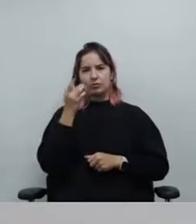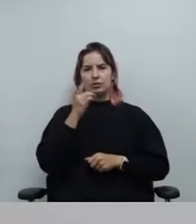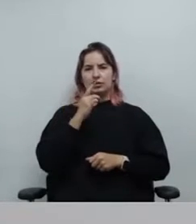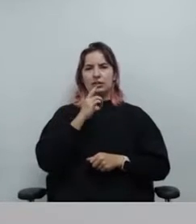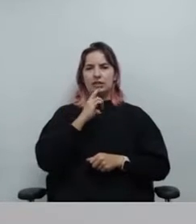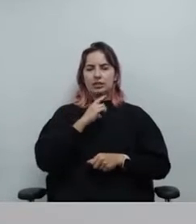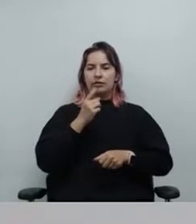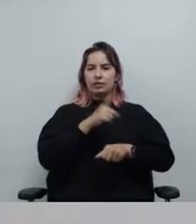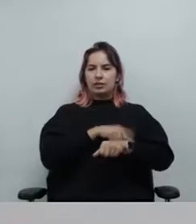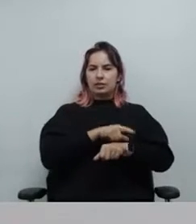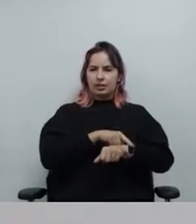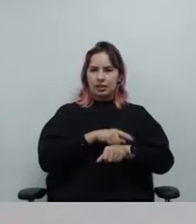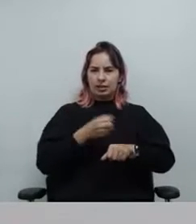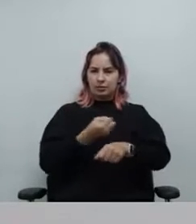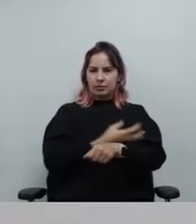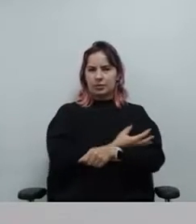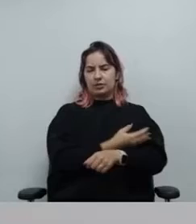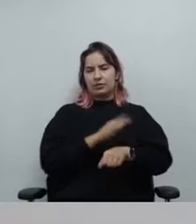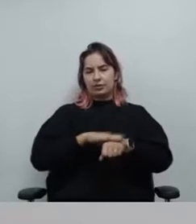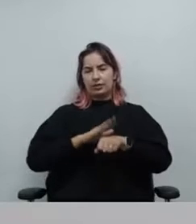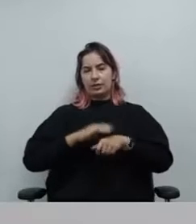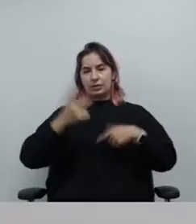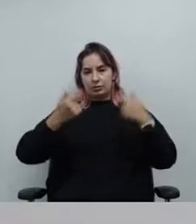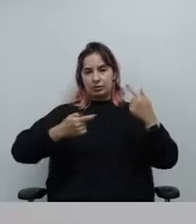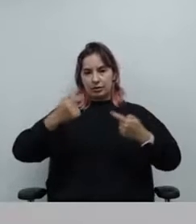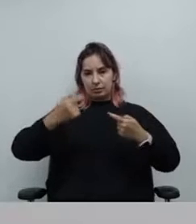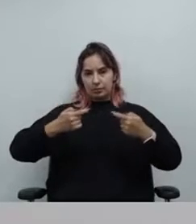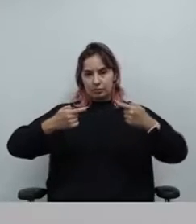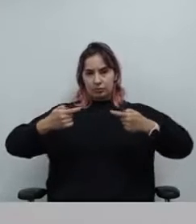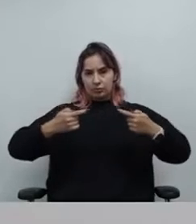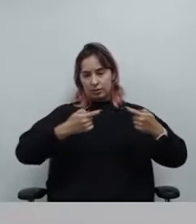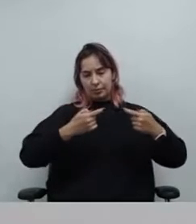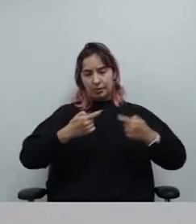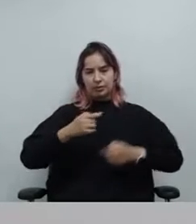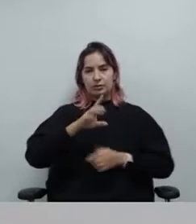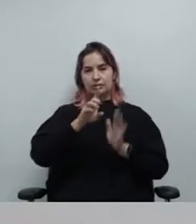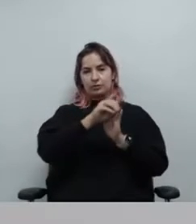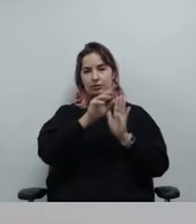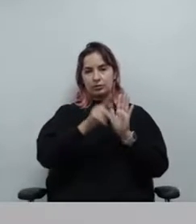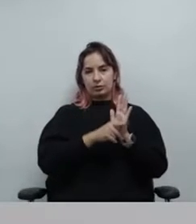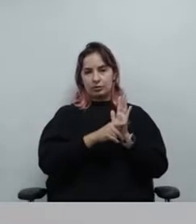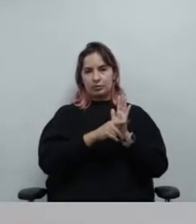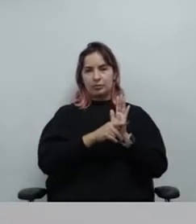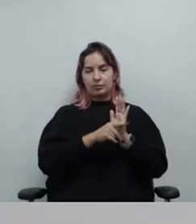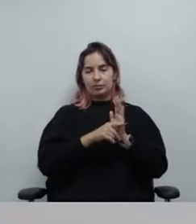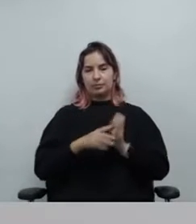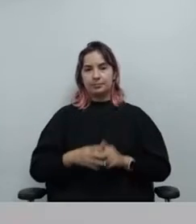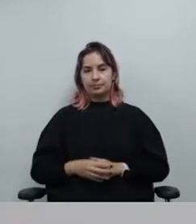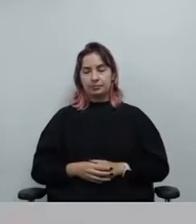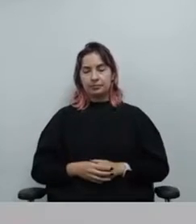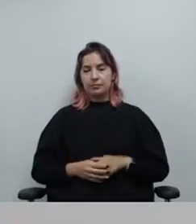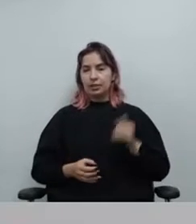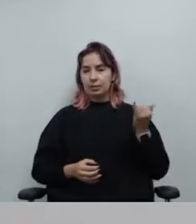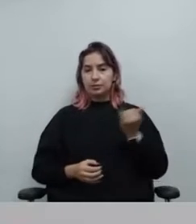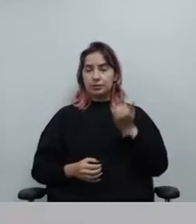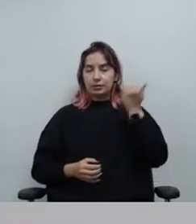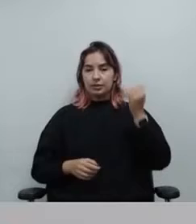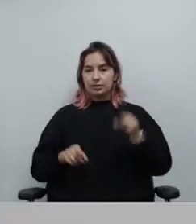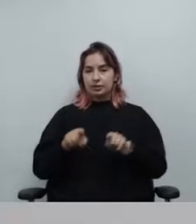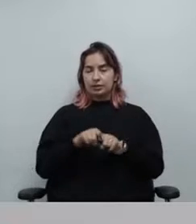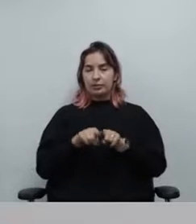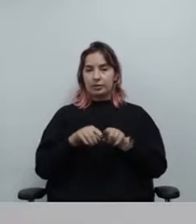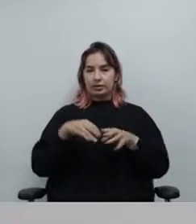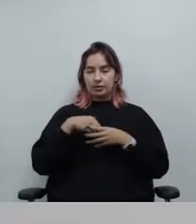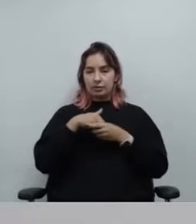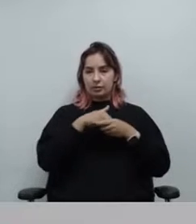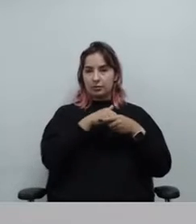sua energia a fazer esse debate da Defensoria Pública, tão rico, como já mencionei, e, claro, também fazer uma saudação